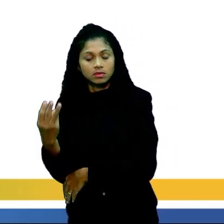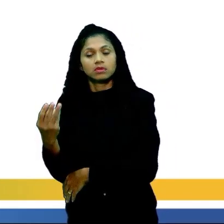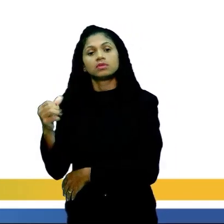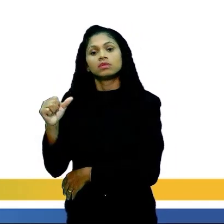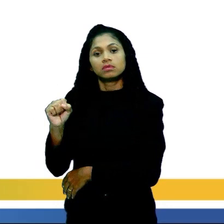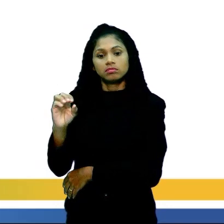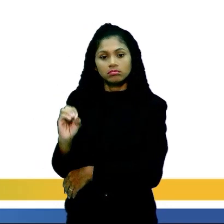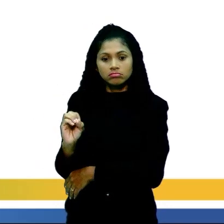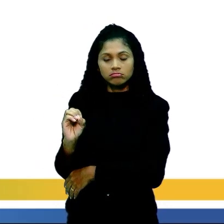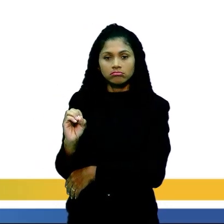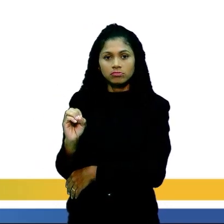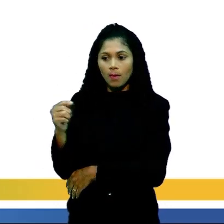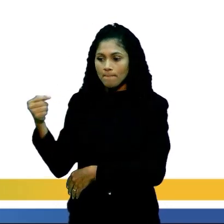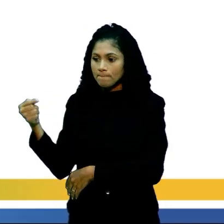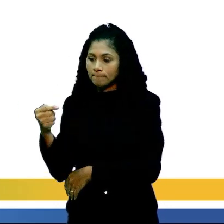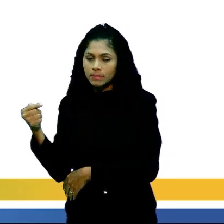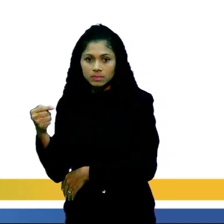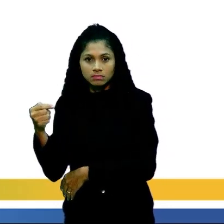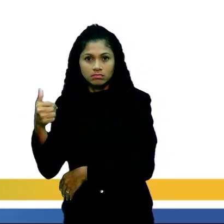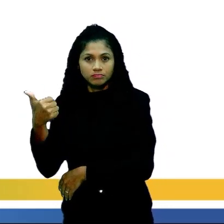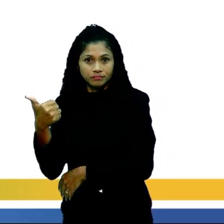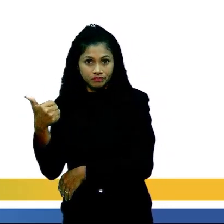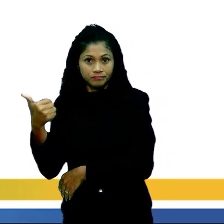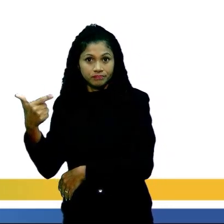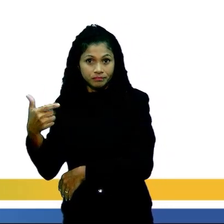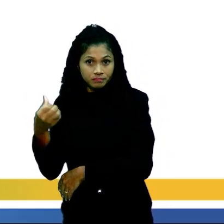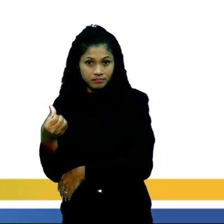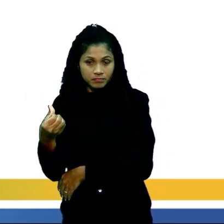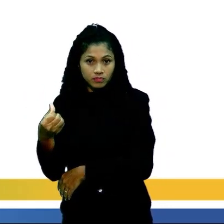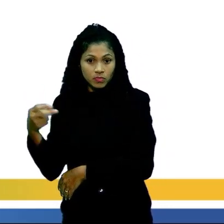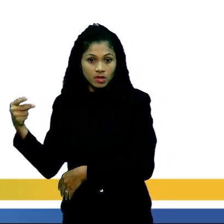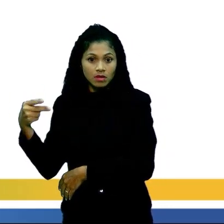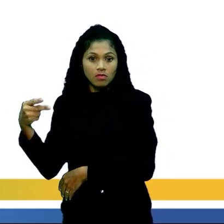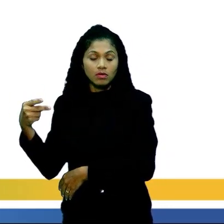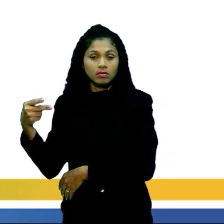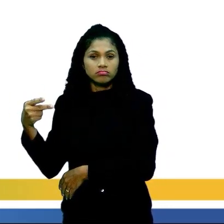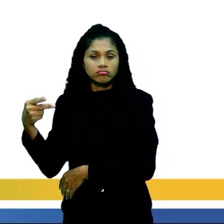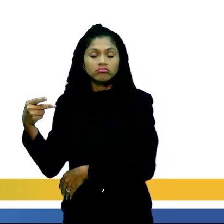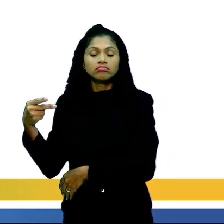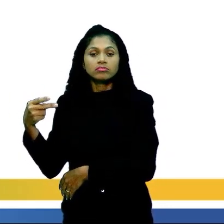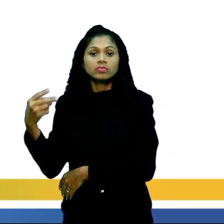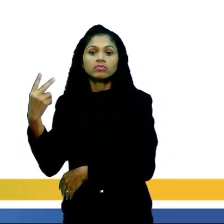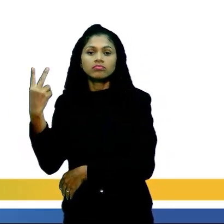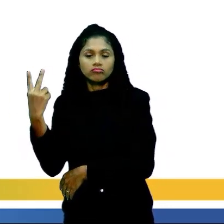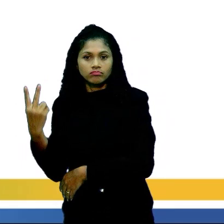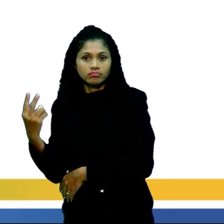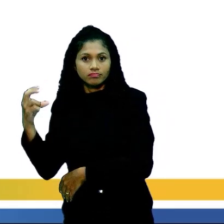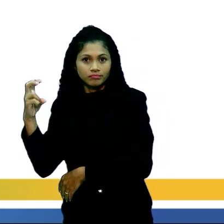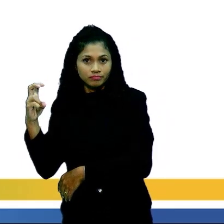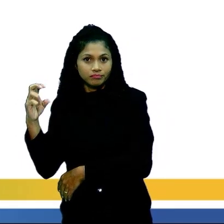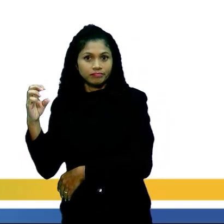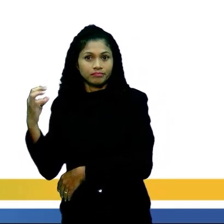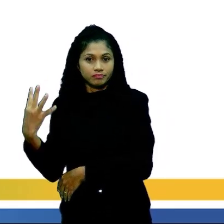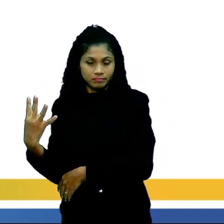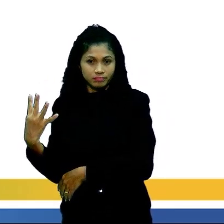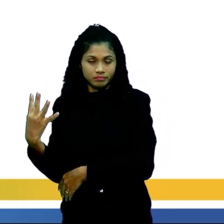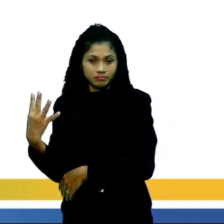cálculo básico. 380 menos 126 é igual a 254.